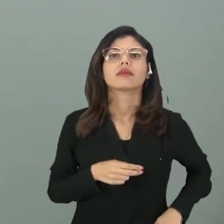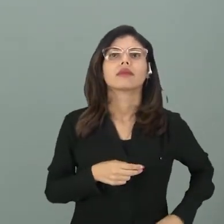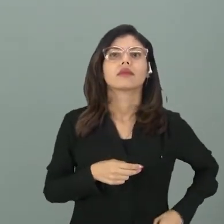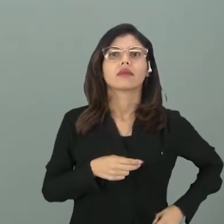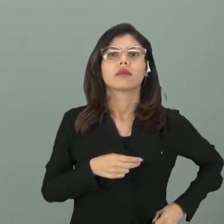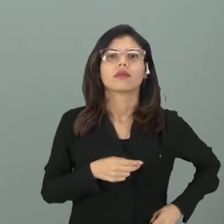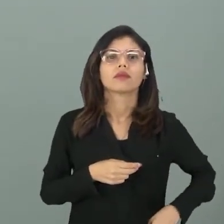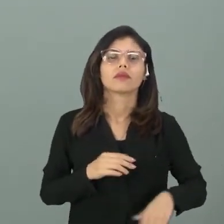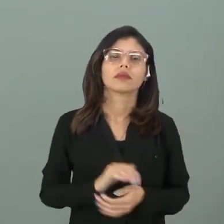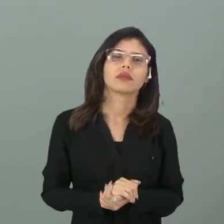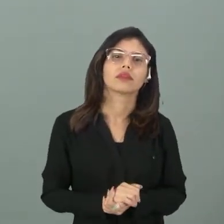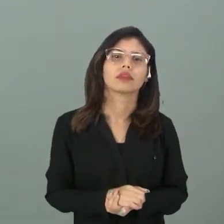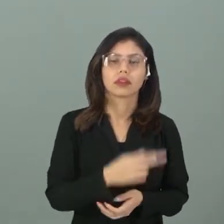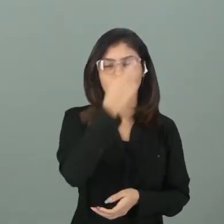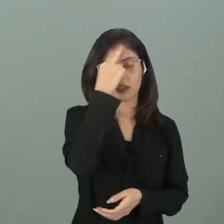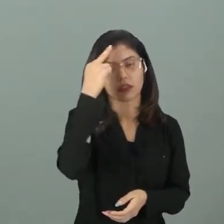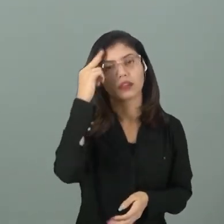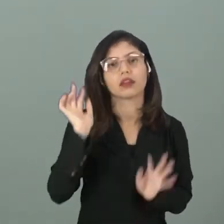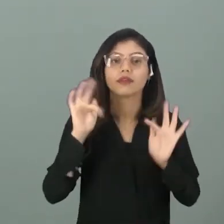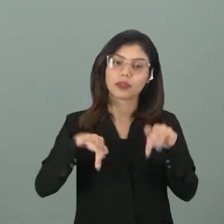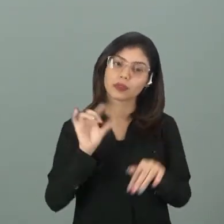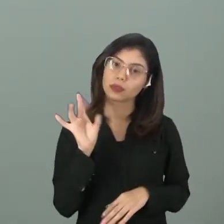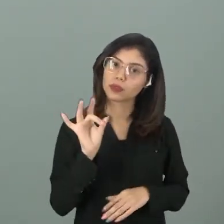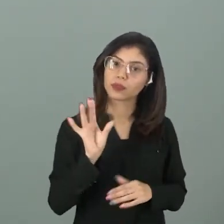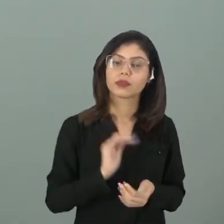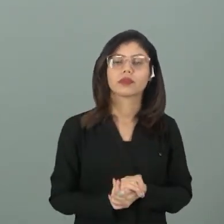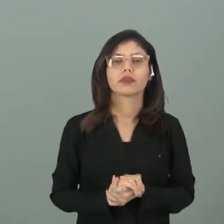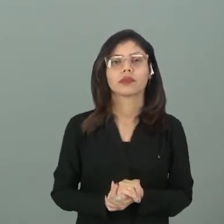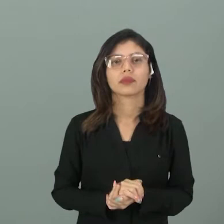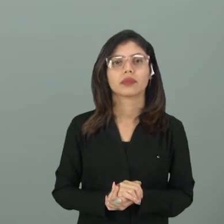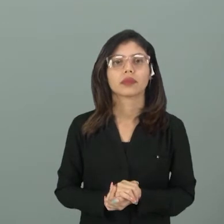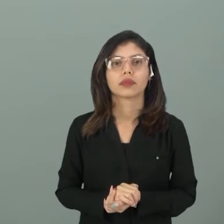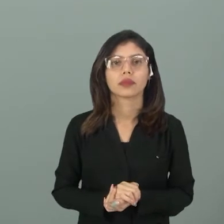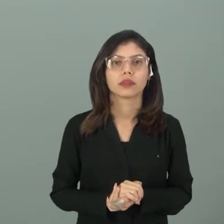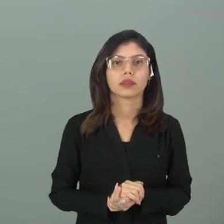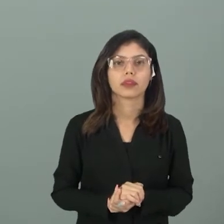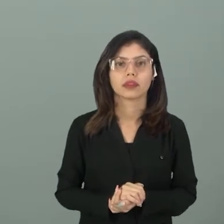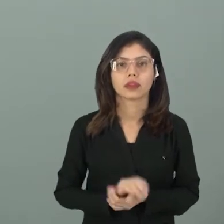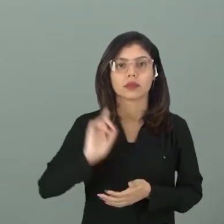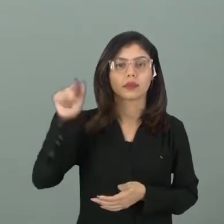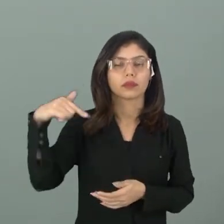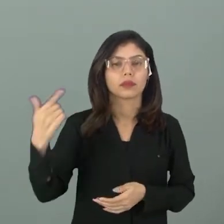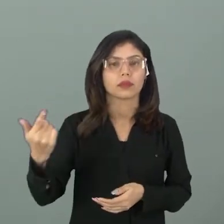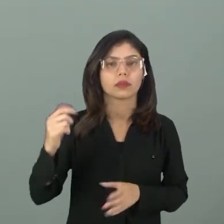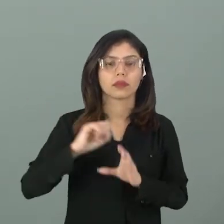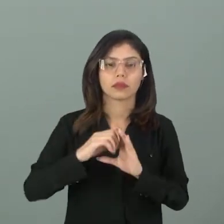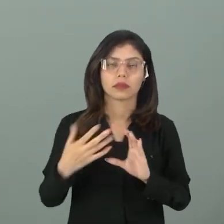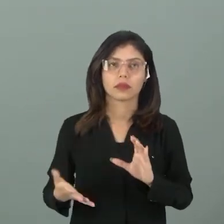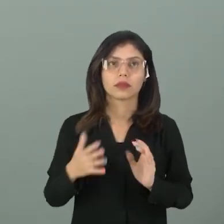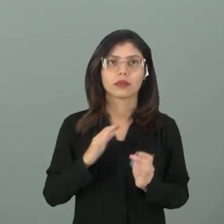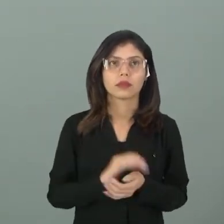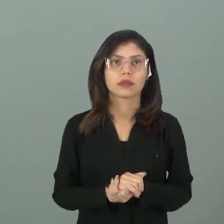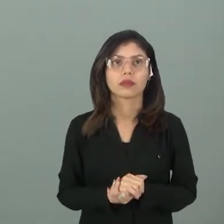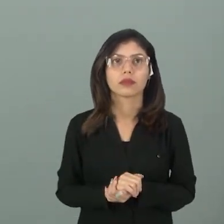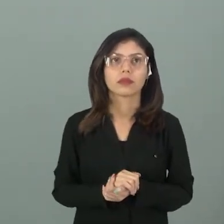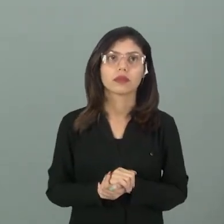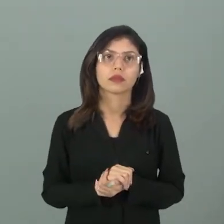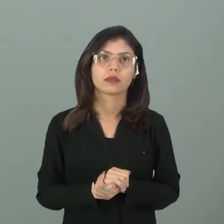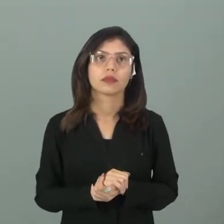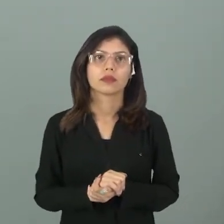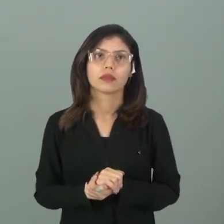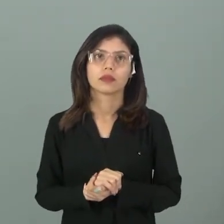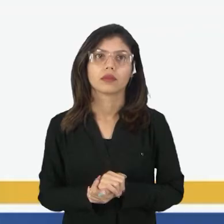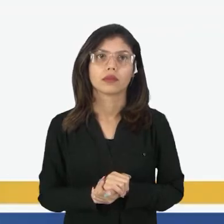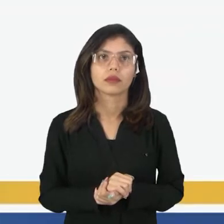como a história, no caso, se finalizou, né? O desfecho. Vamos para a próxima característica aí.